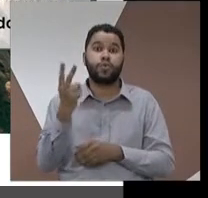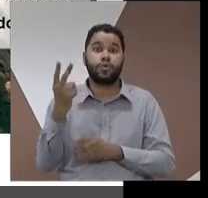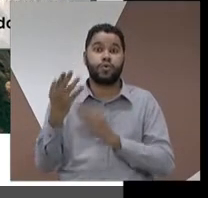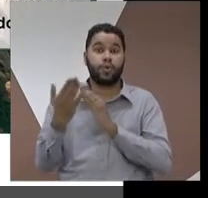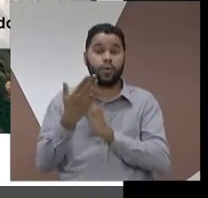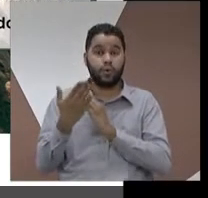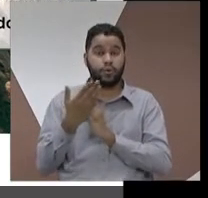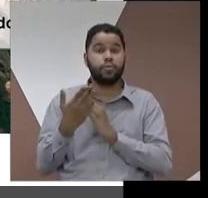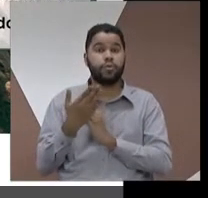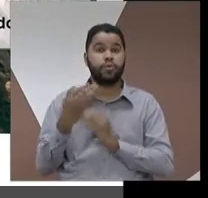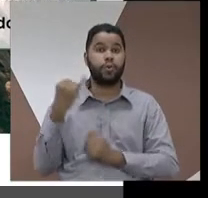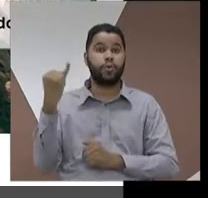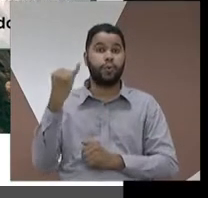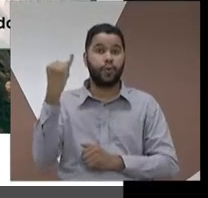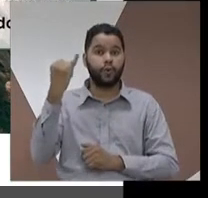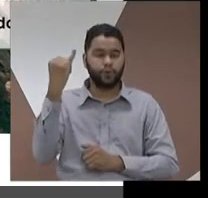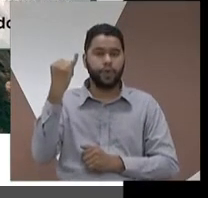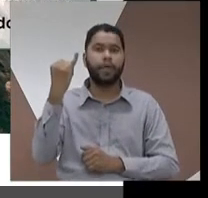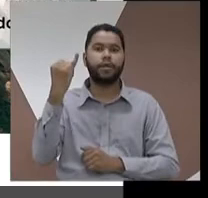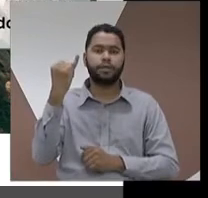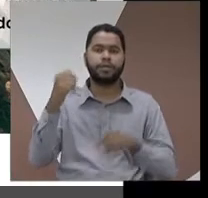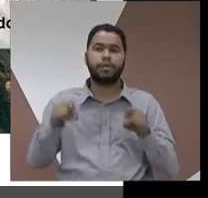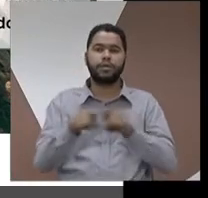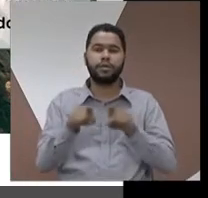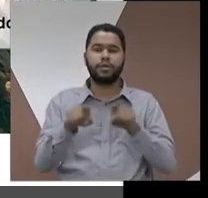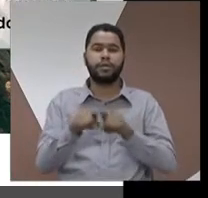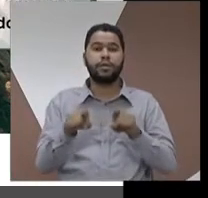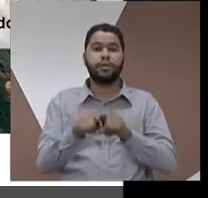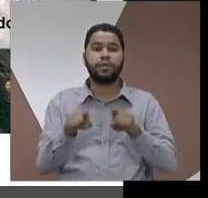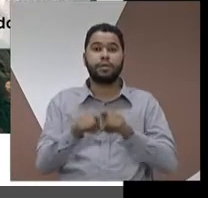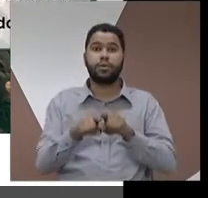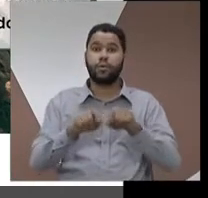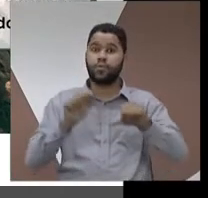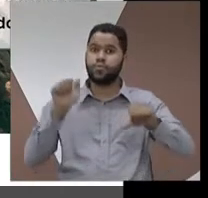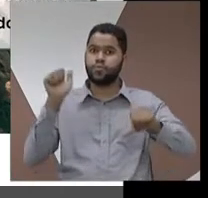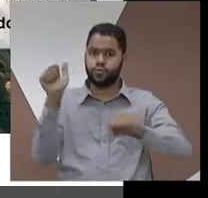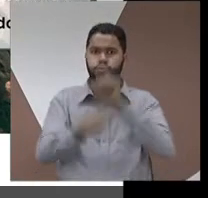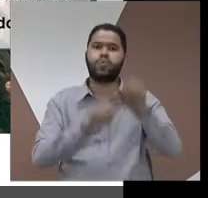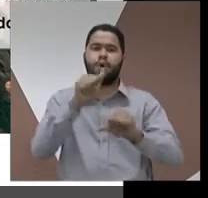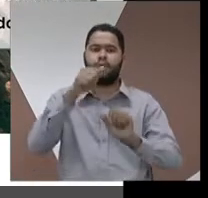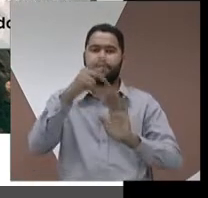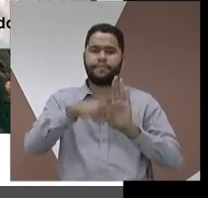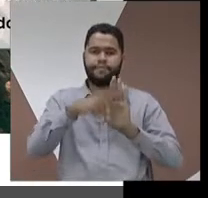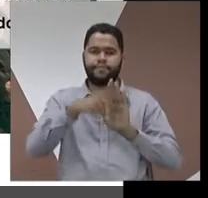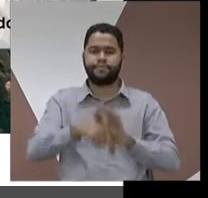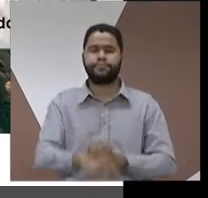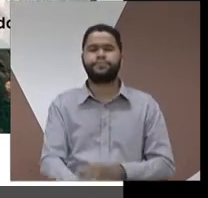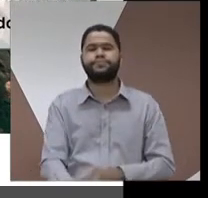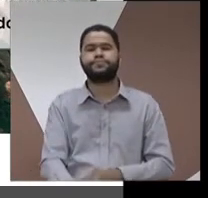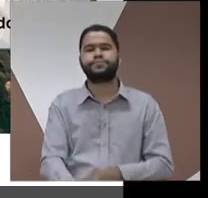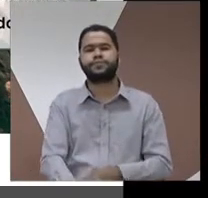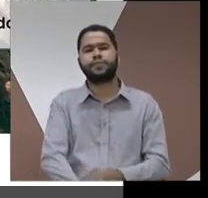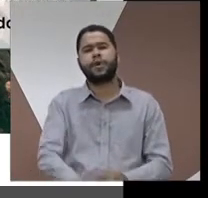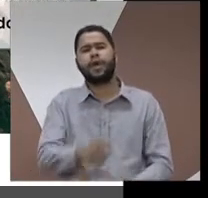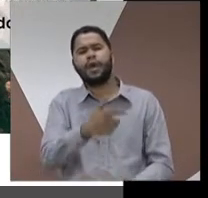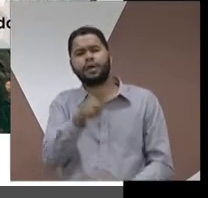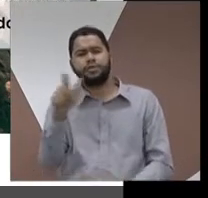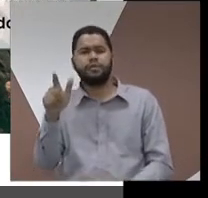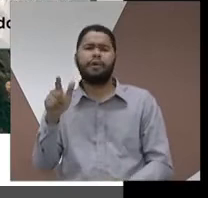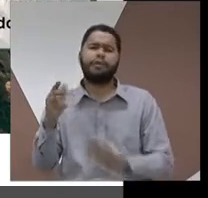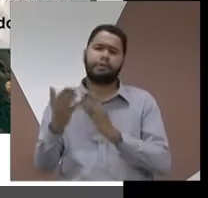contribuições bastante importantes e bastante mudança no projeto, né? As demais contribuições,